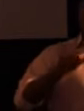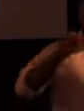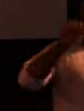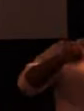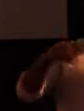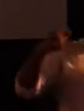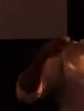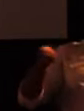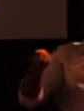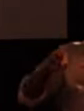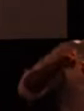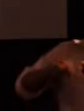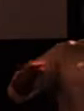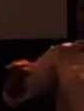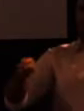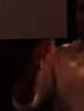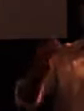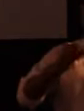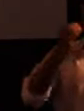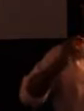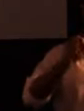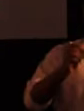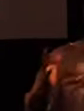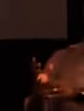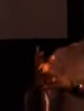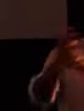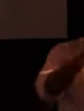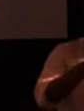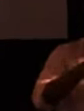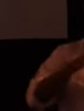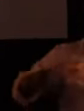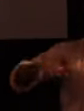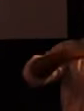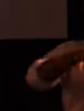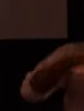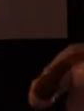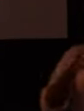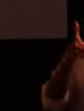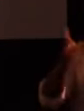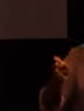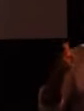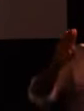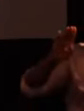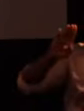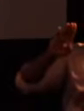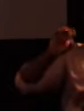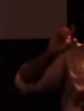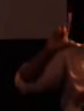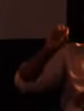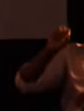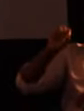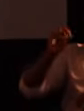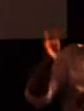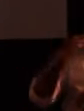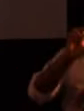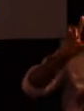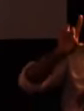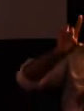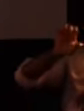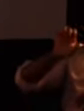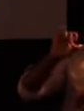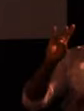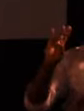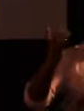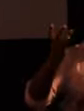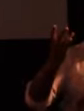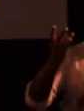ficar claro no imaginário de vocês, a gente costuma dizer que é aquele padrão bolo de noiva. Sabe quando o embasamento é maior e aí você tem um prédio no meio, aquele bolo